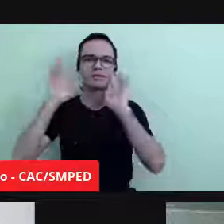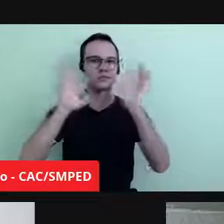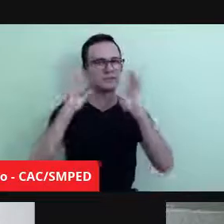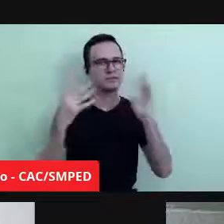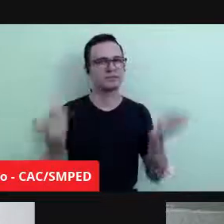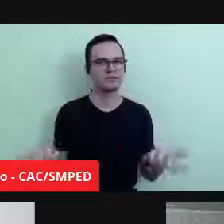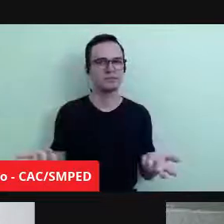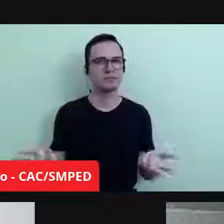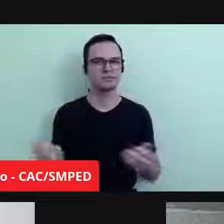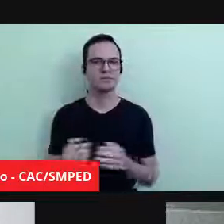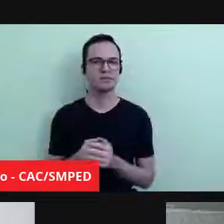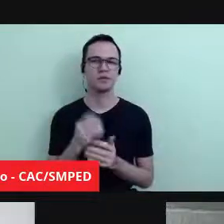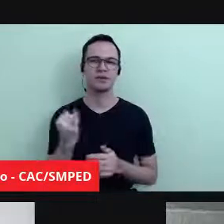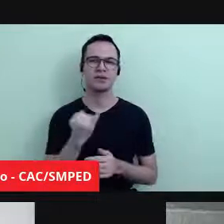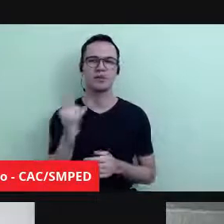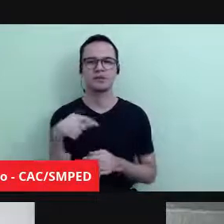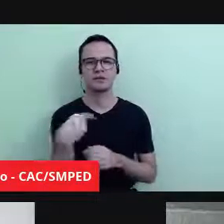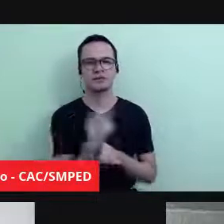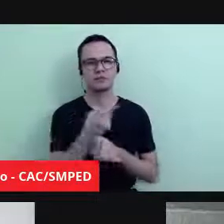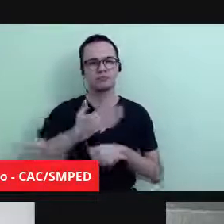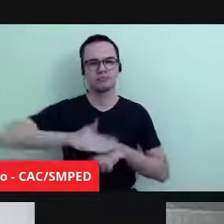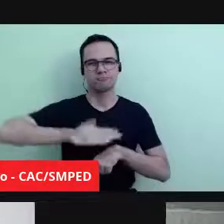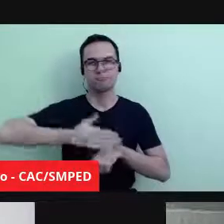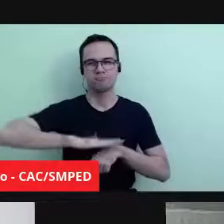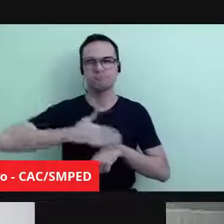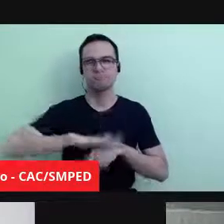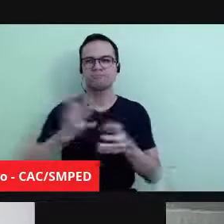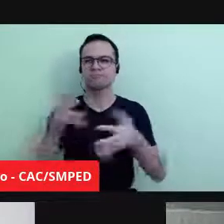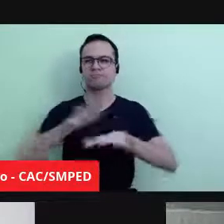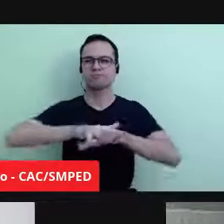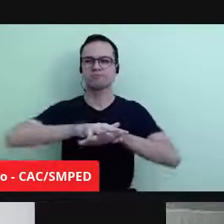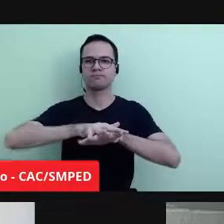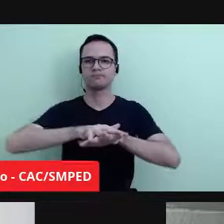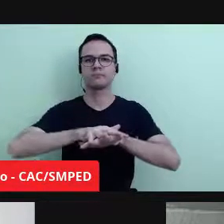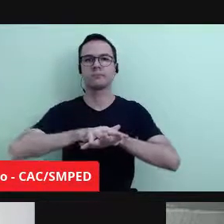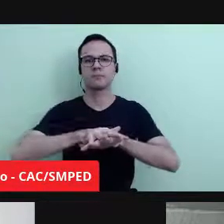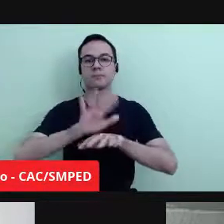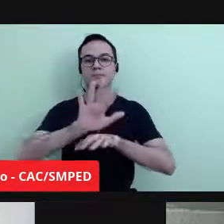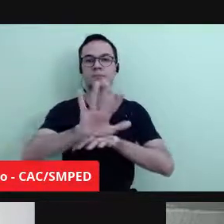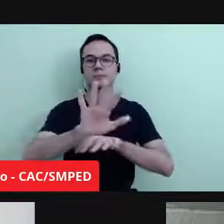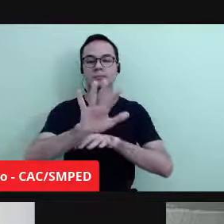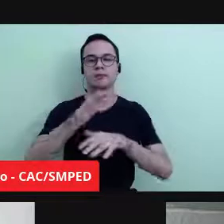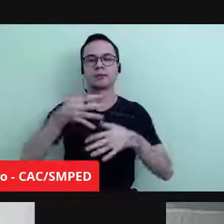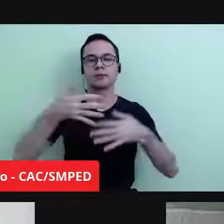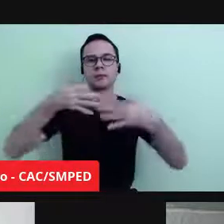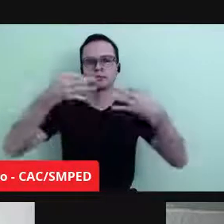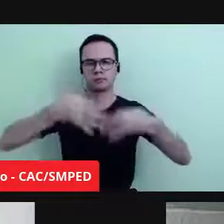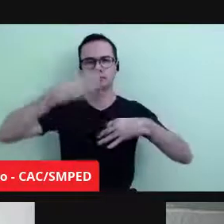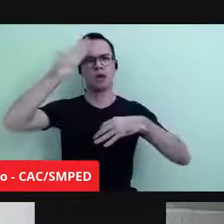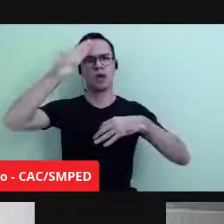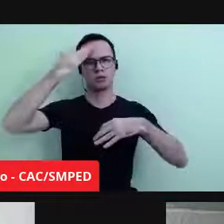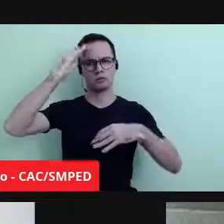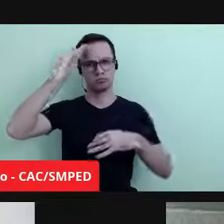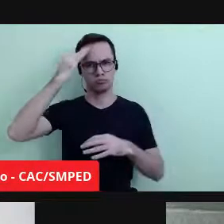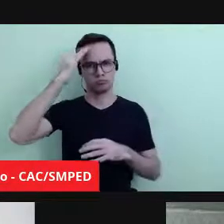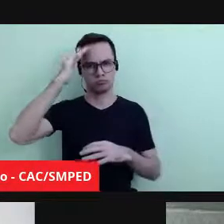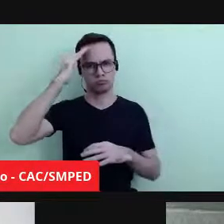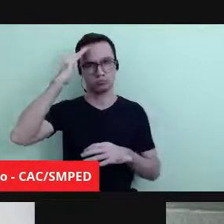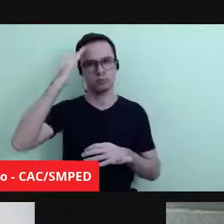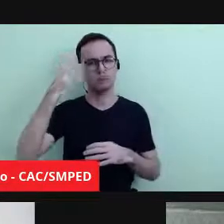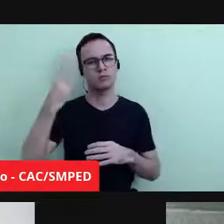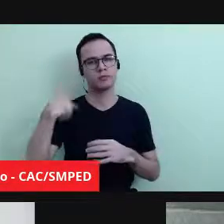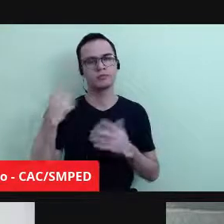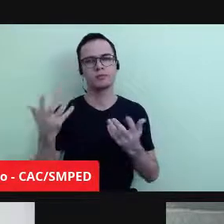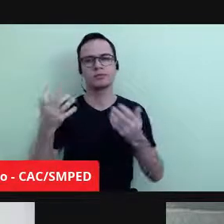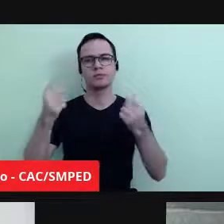reflexões, e é importante a gente exercitar a inclusão, né, mas de uma forma bastante consciente. Então,